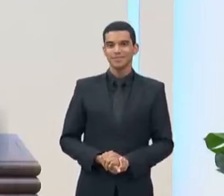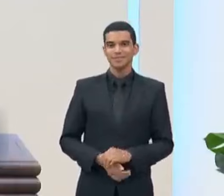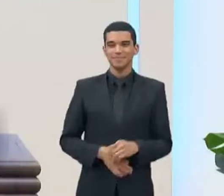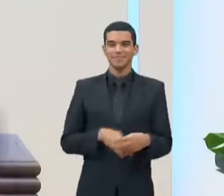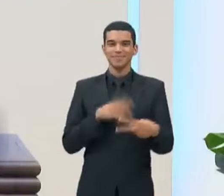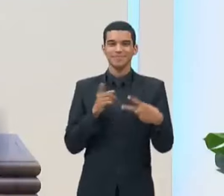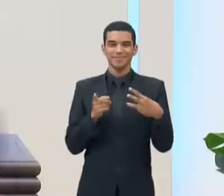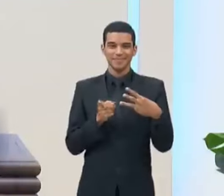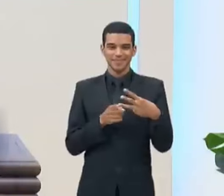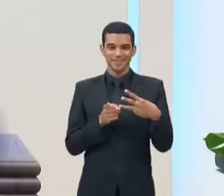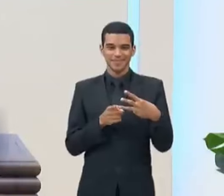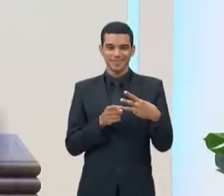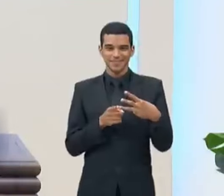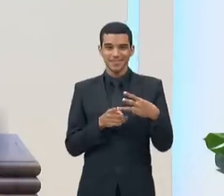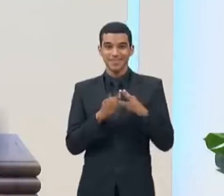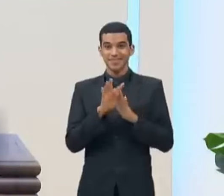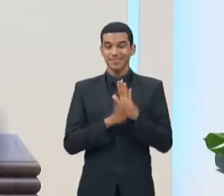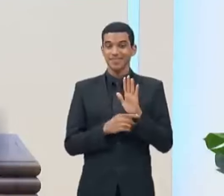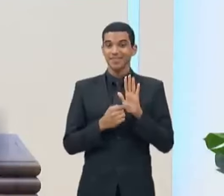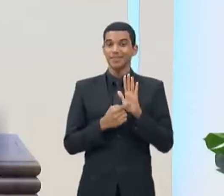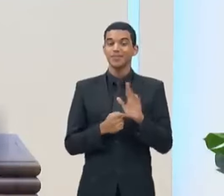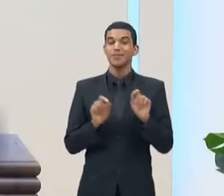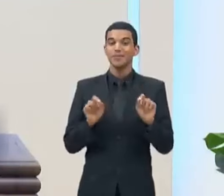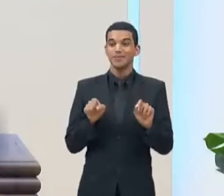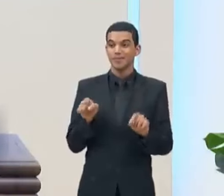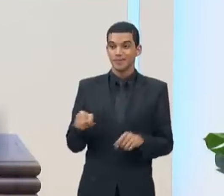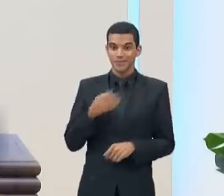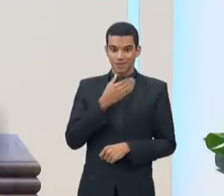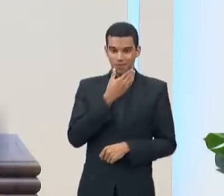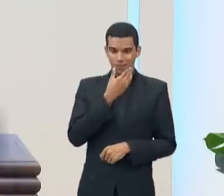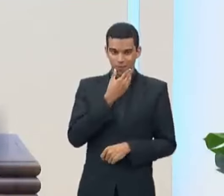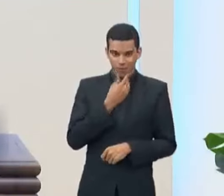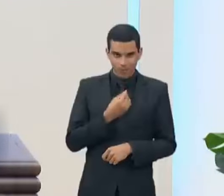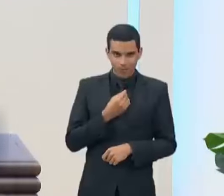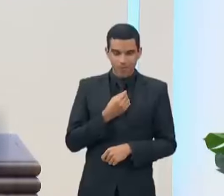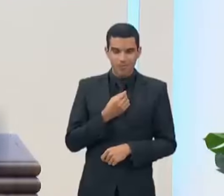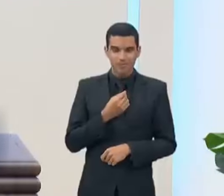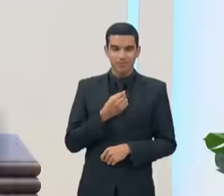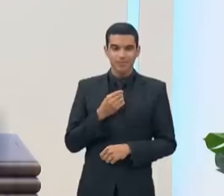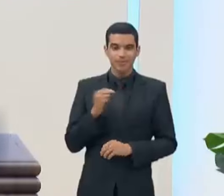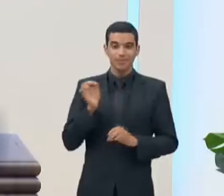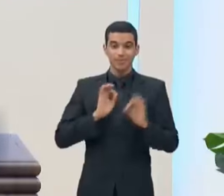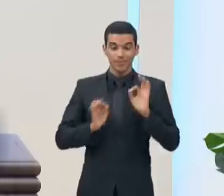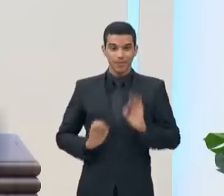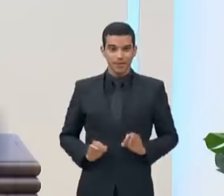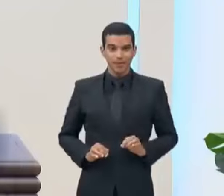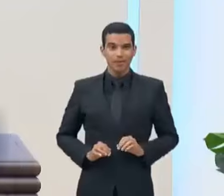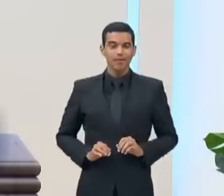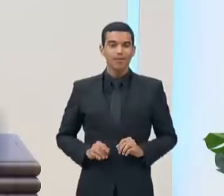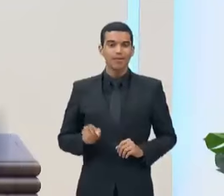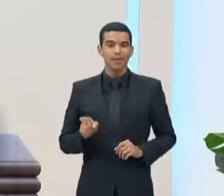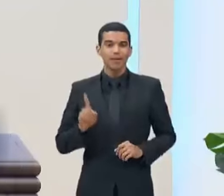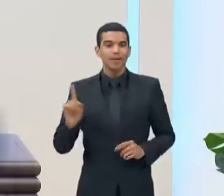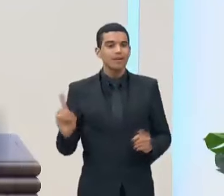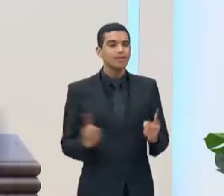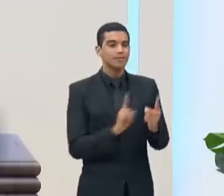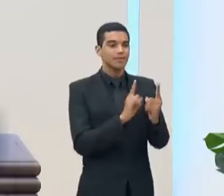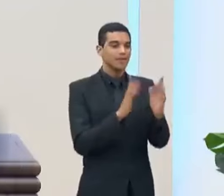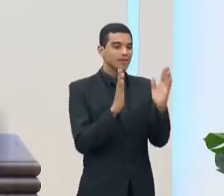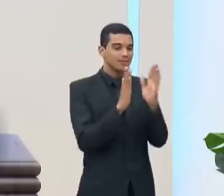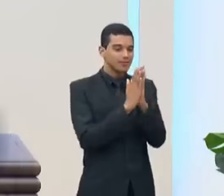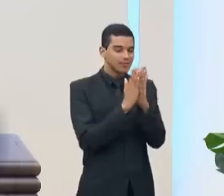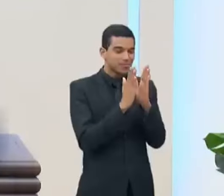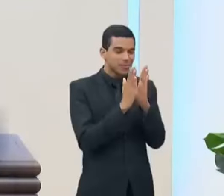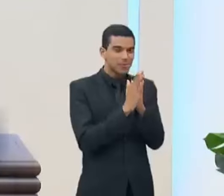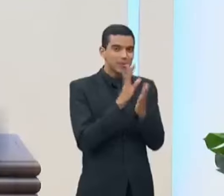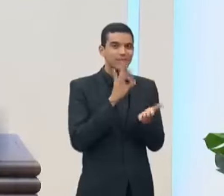aqui a palavra de Deus, que o homem, o leproso, ele fez uma oração eficaz.